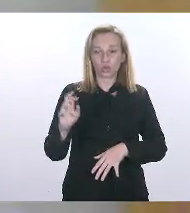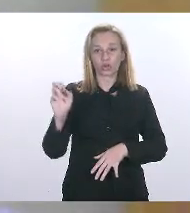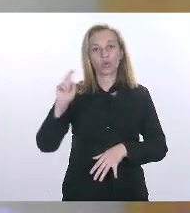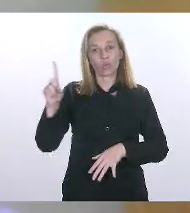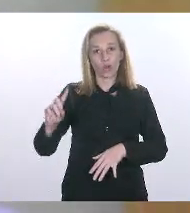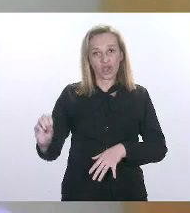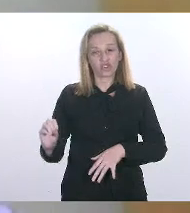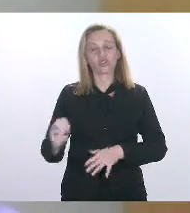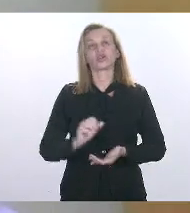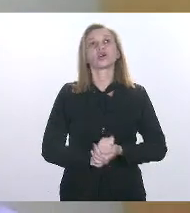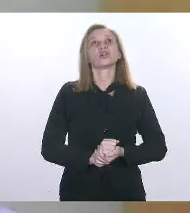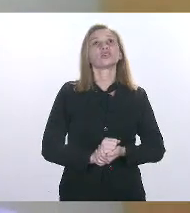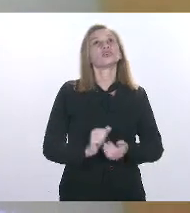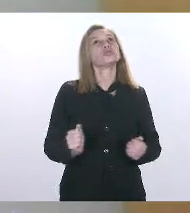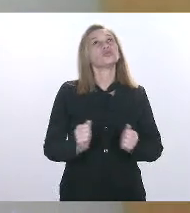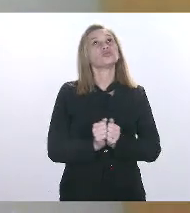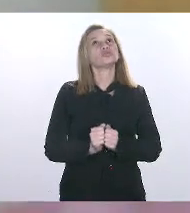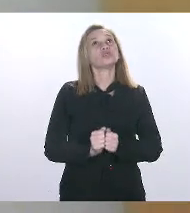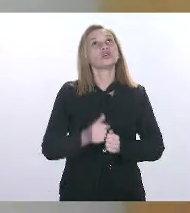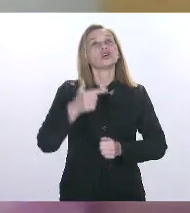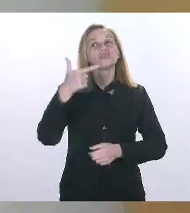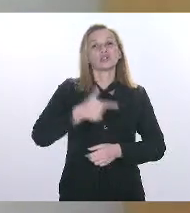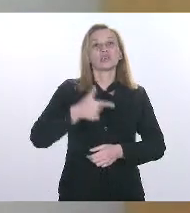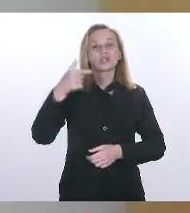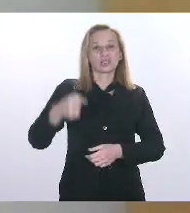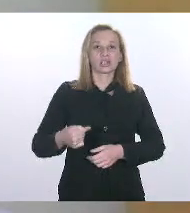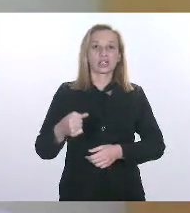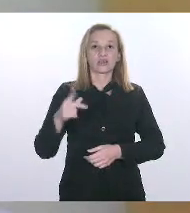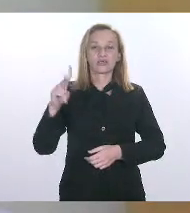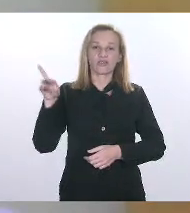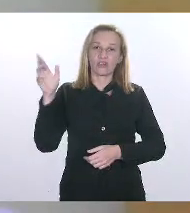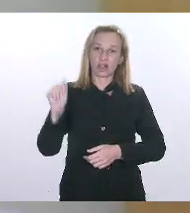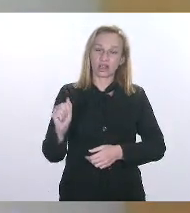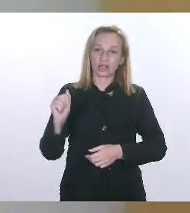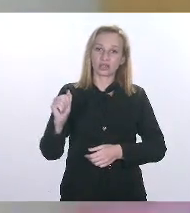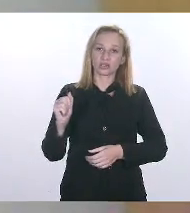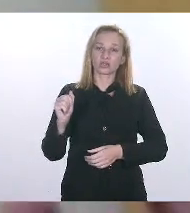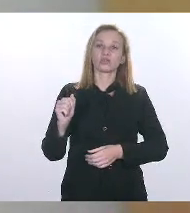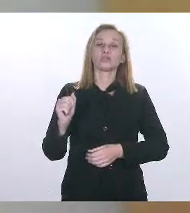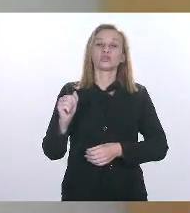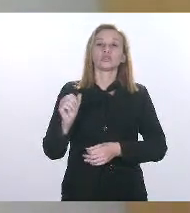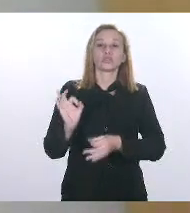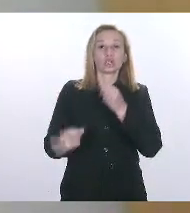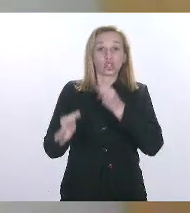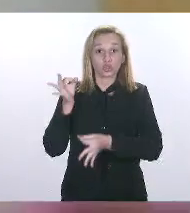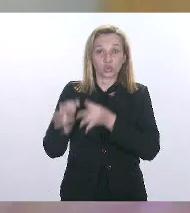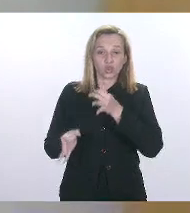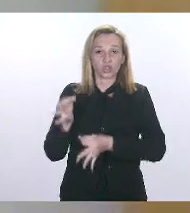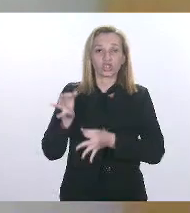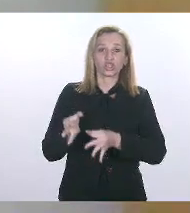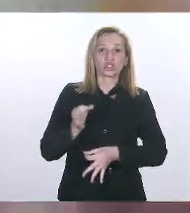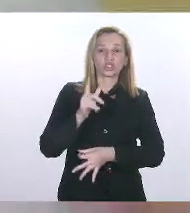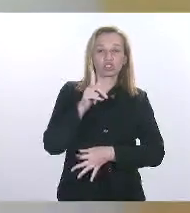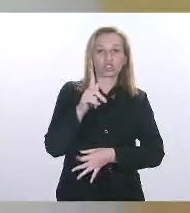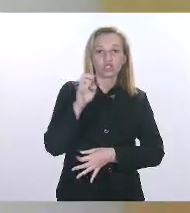movida junto à 27ª Vara Federal do Rio de Janeiro, e a juíza Geraldine